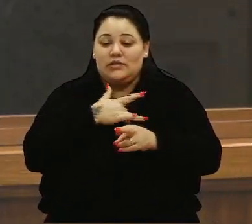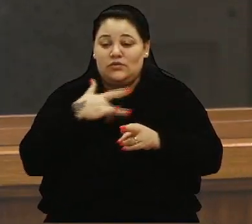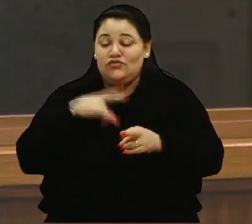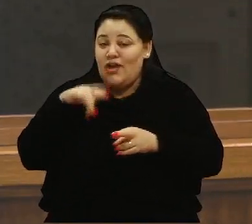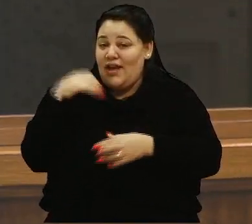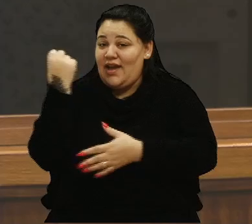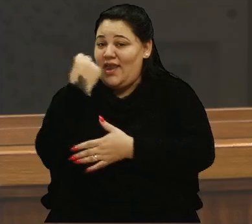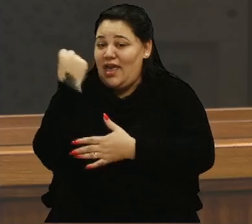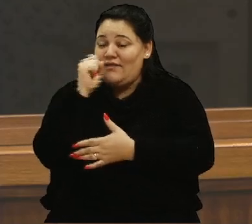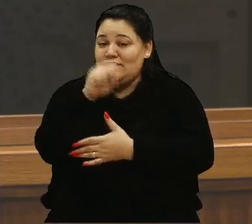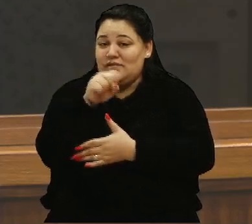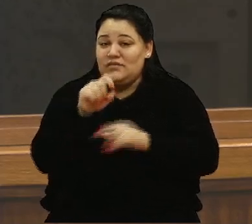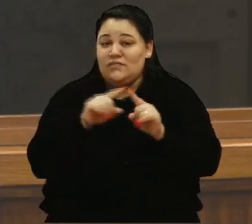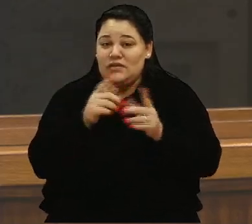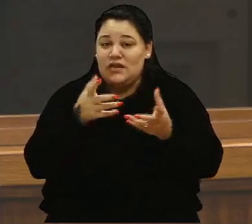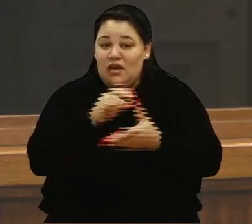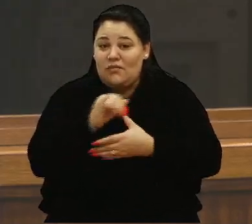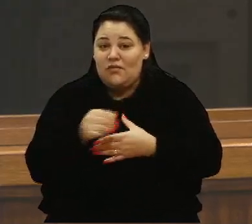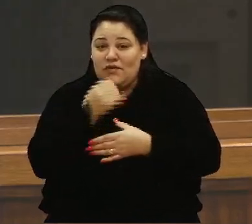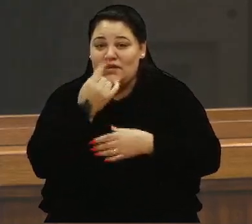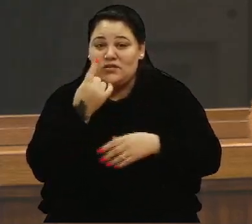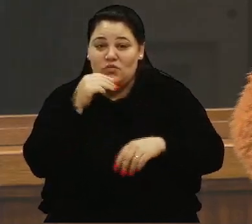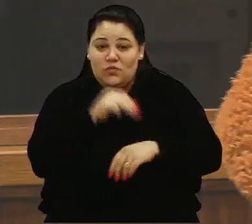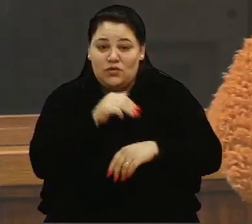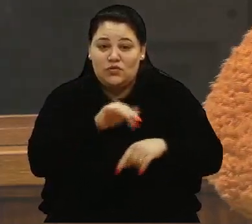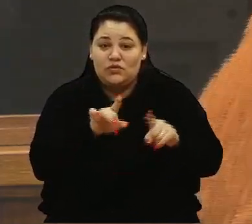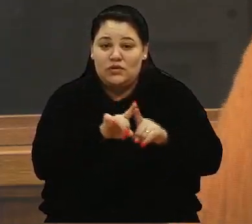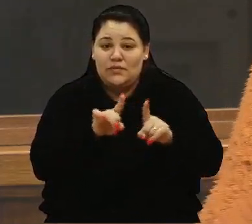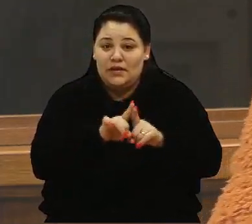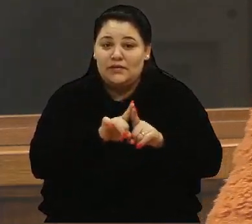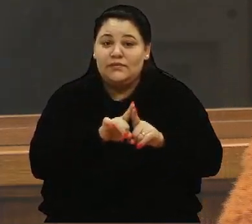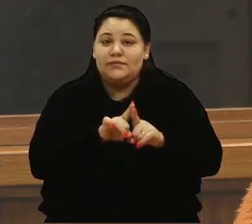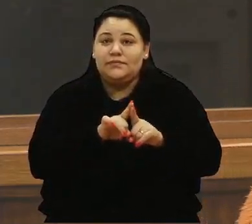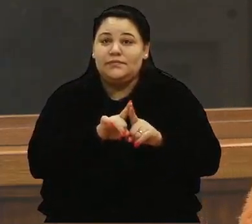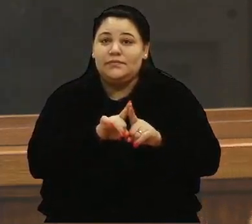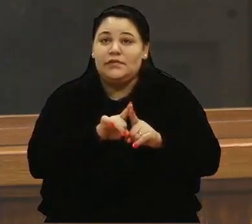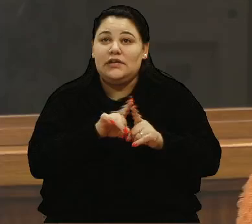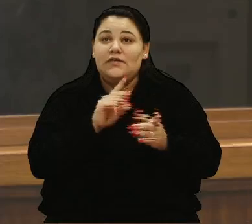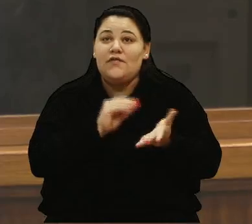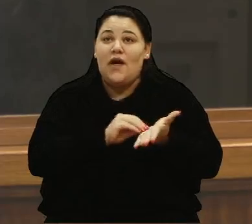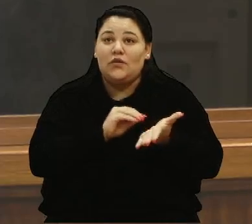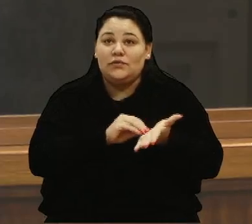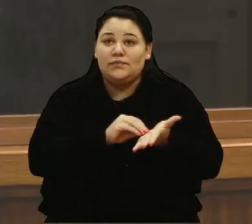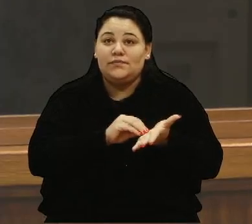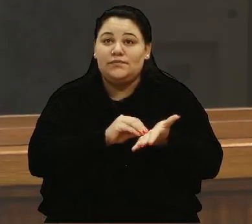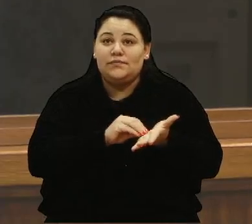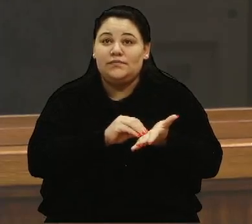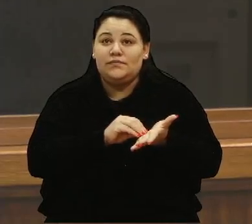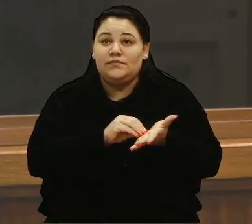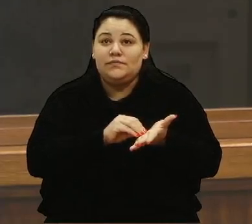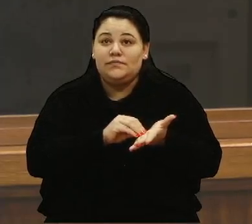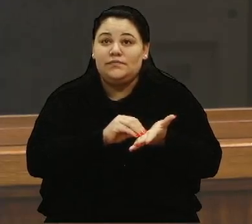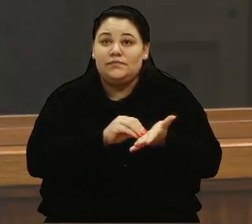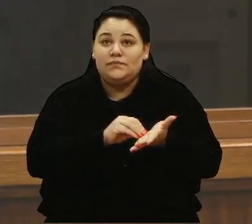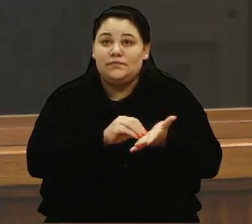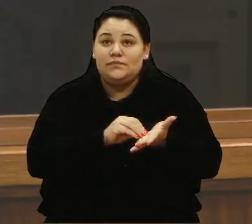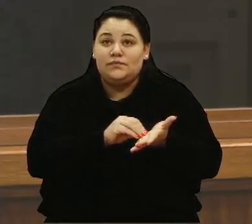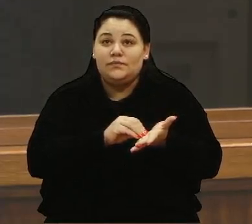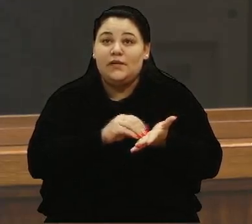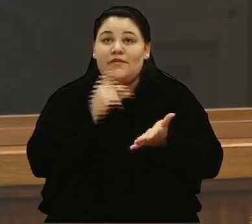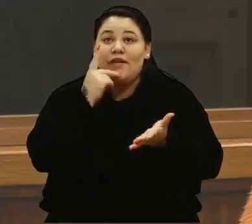mas quero aproveitar esse 1 minuto que está restando aqui para